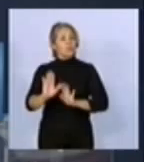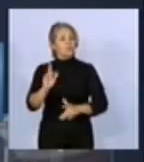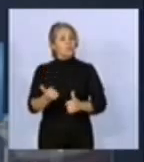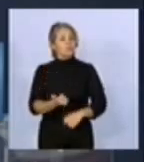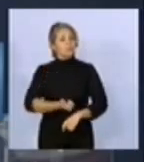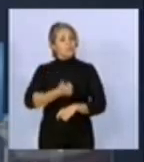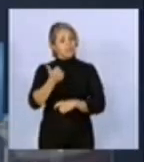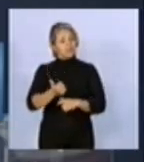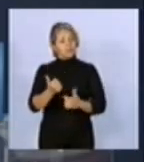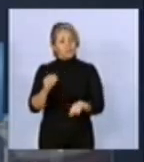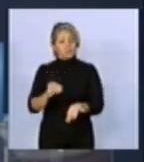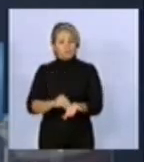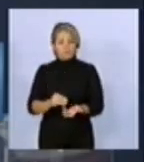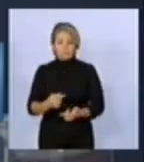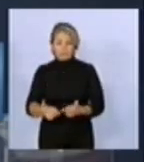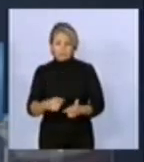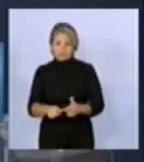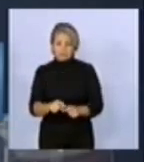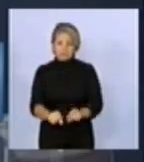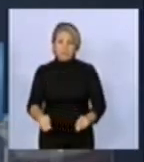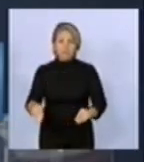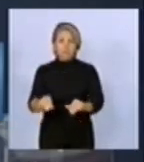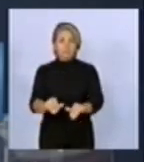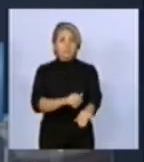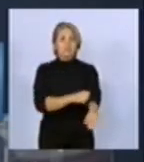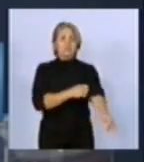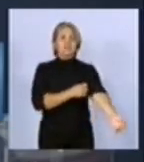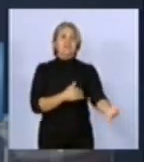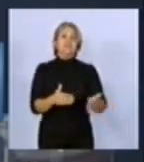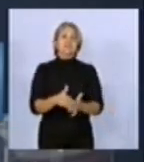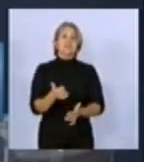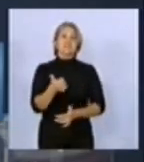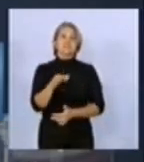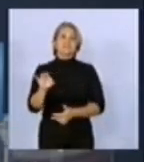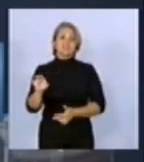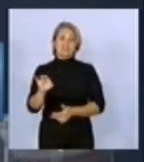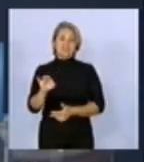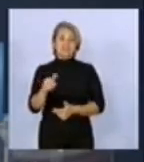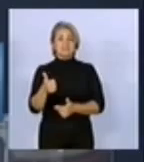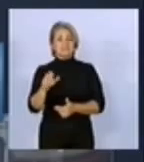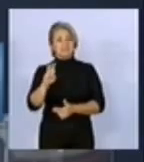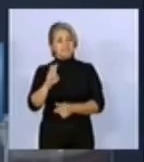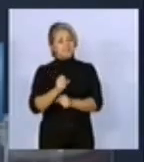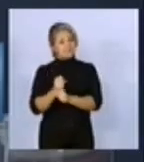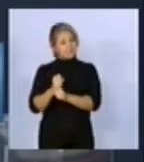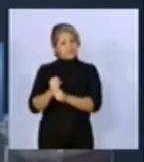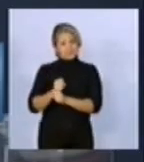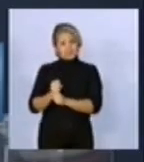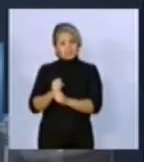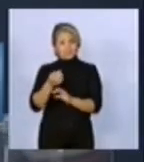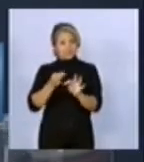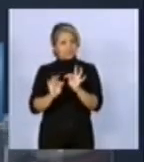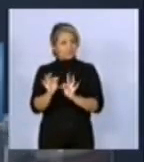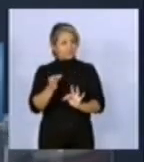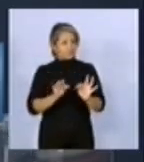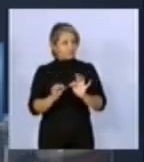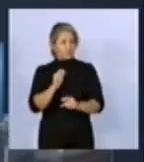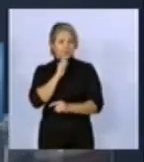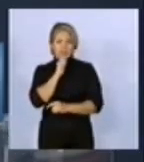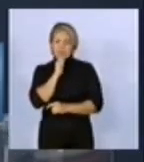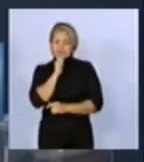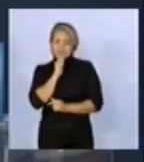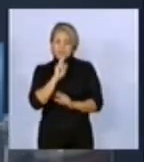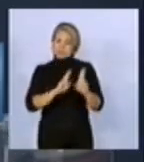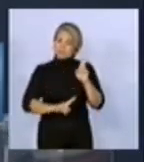tecnológica necessita de um tempo entre 10 a 15 anos para est em operação ou seja não é uma tecnologia que já tá disponível e acessível